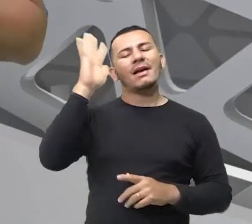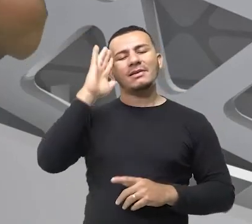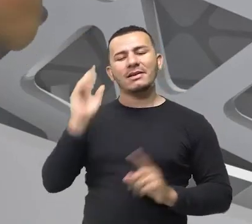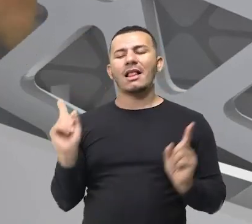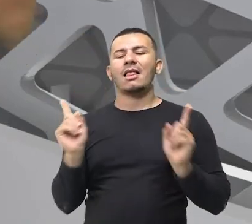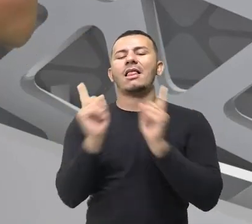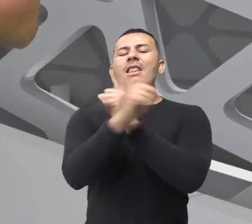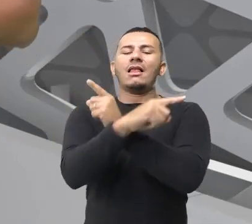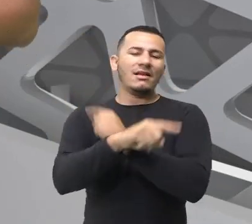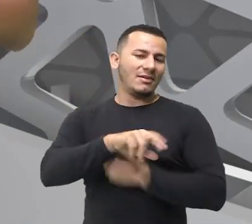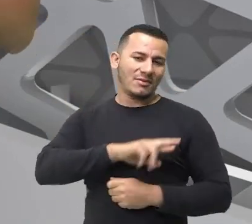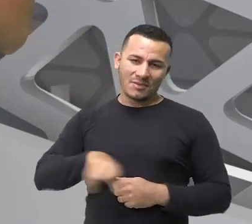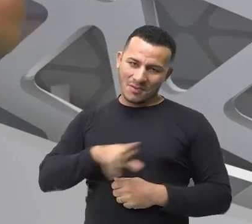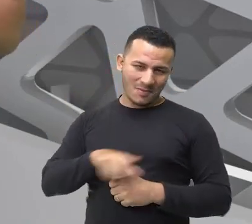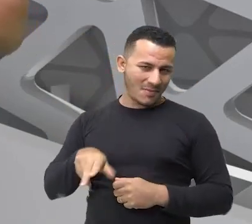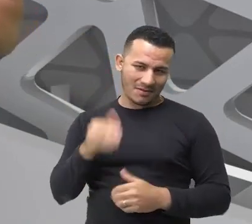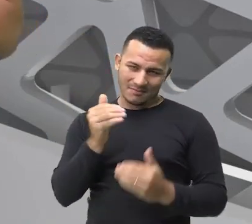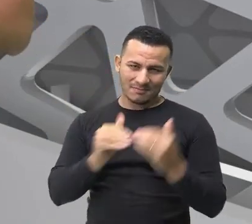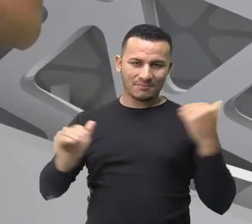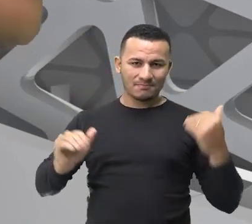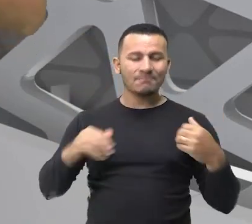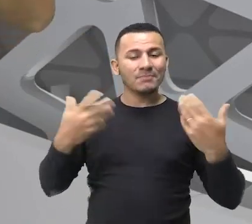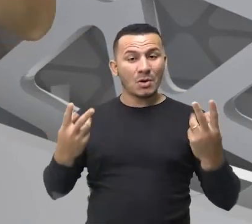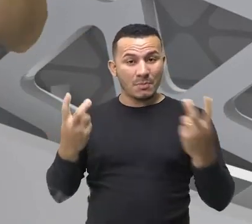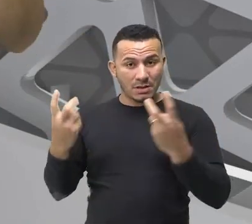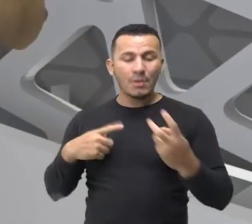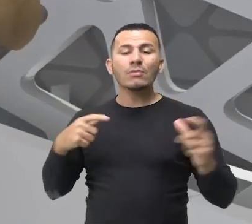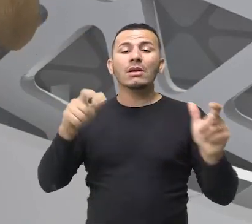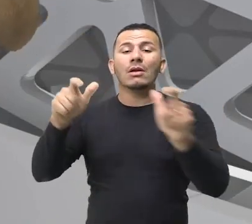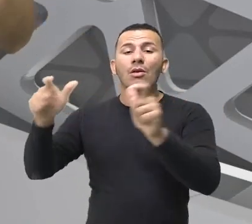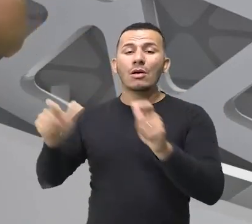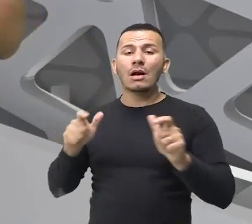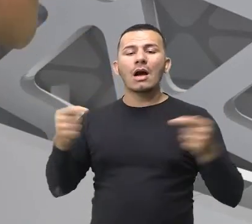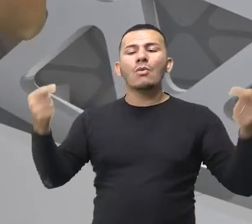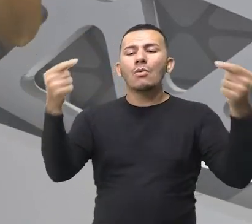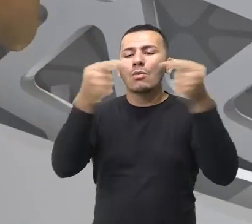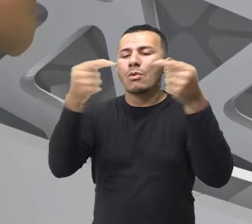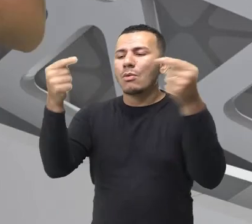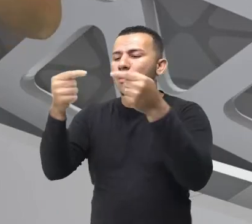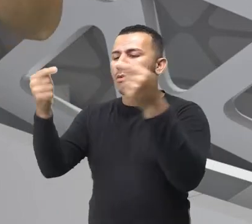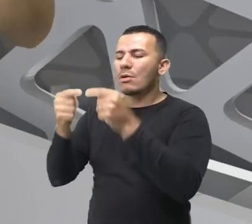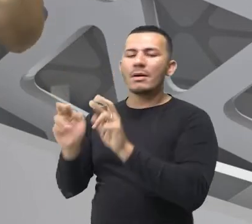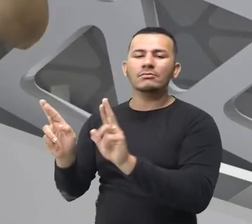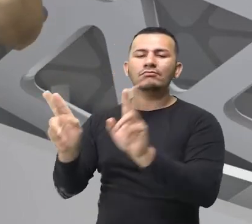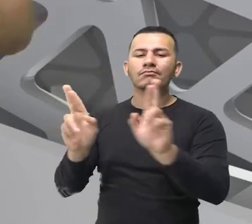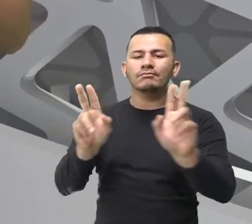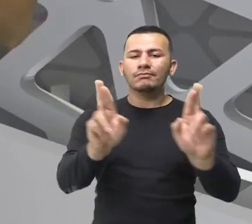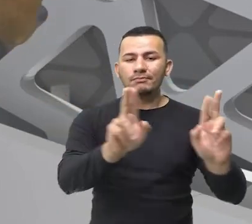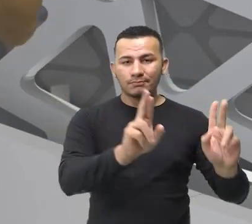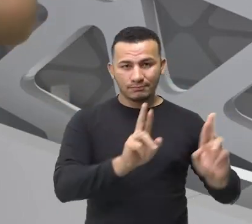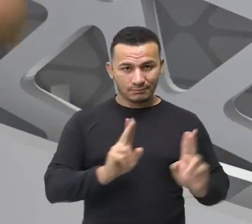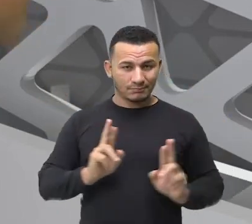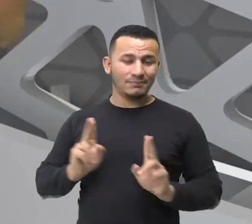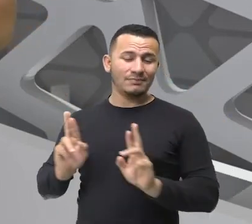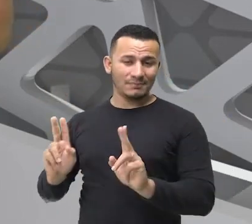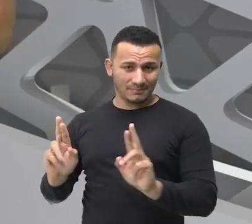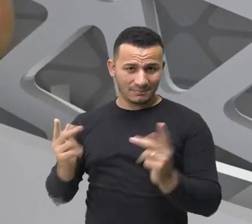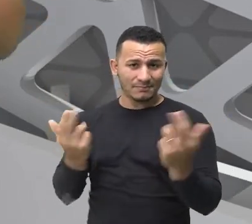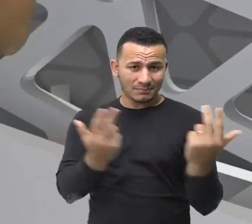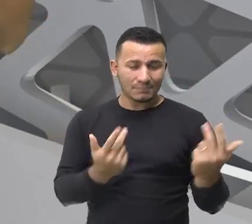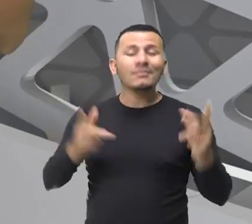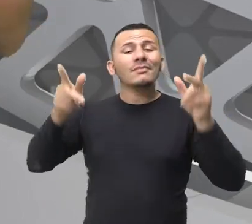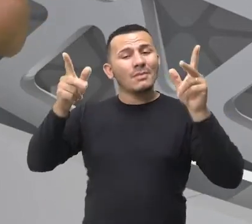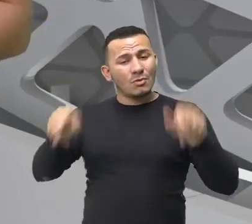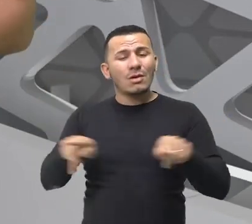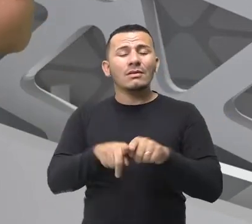igreja para se ir ao culto então disseram que são Ambientes diferentes que exigem roupas diferentes a mesma